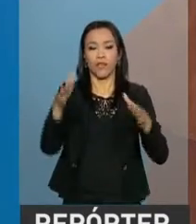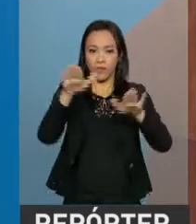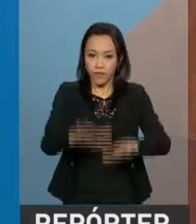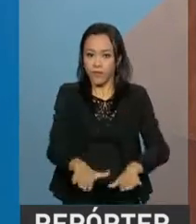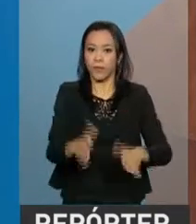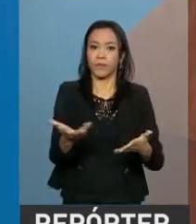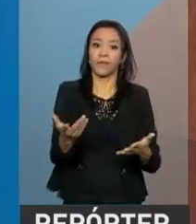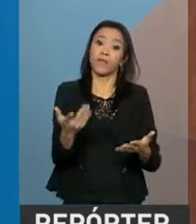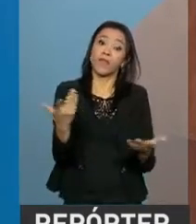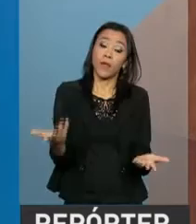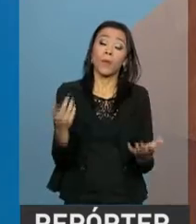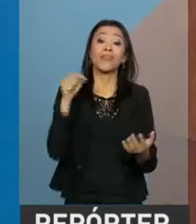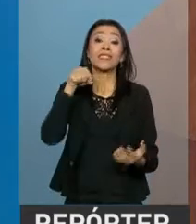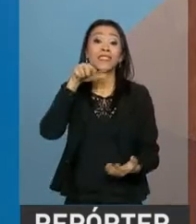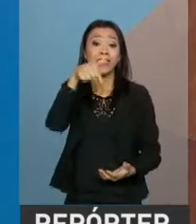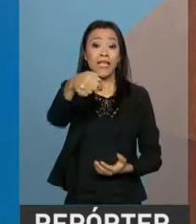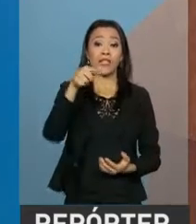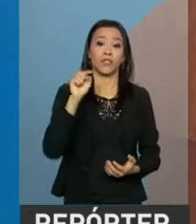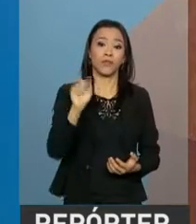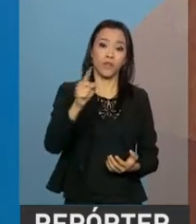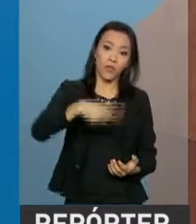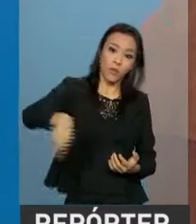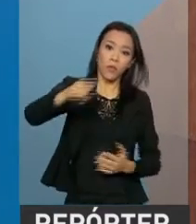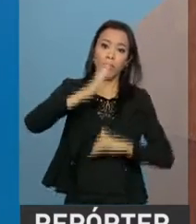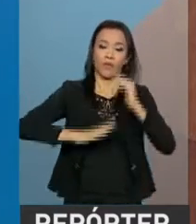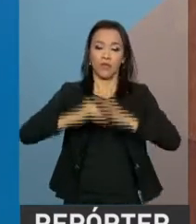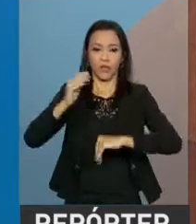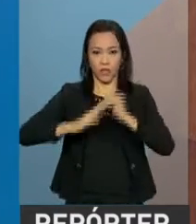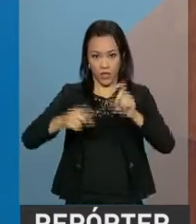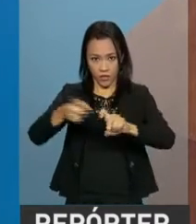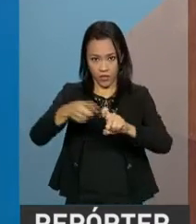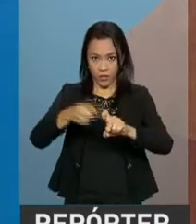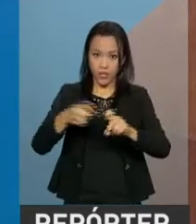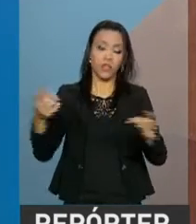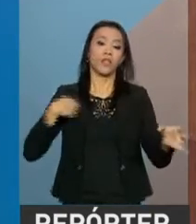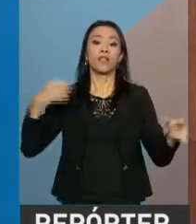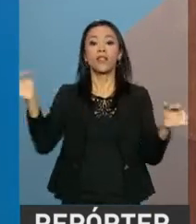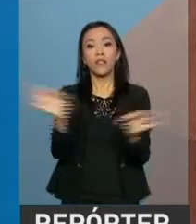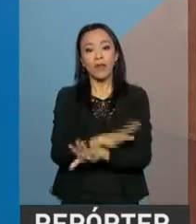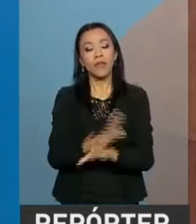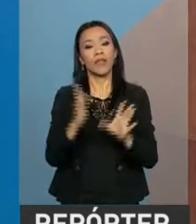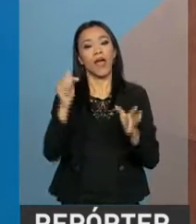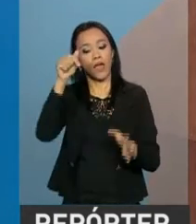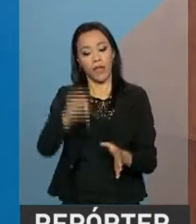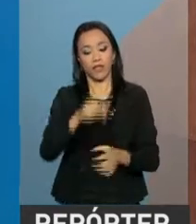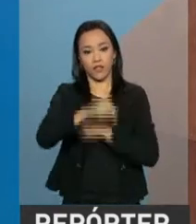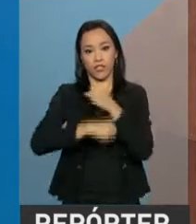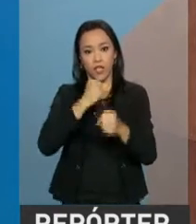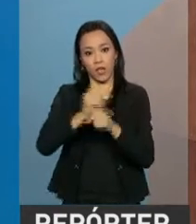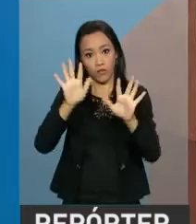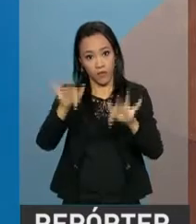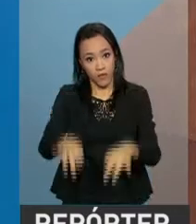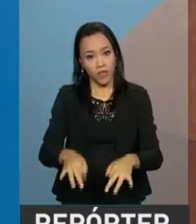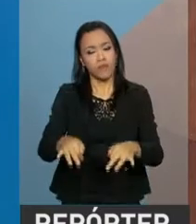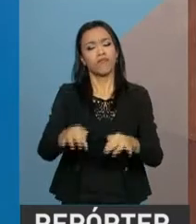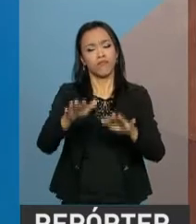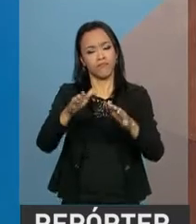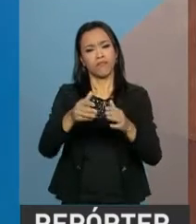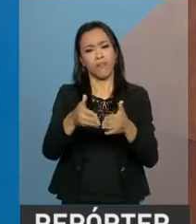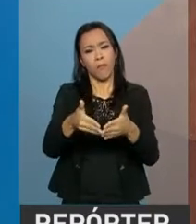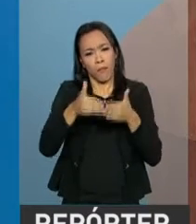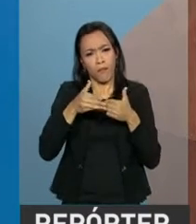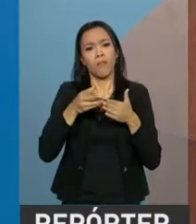com isso cerca de 7 mil profissionais que terminaram as atividades pelo programa ainda este ano poderão